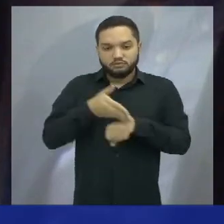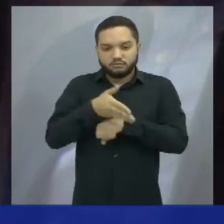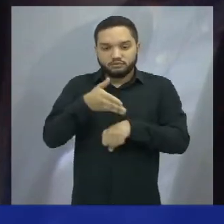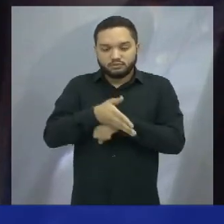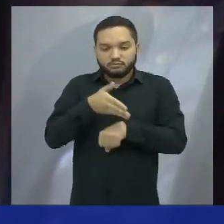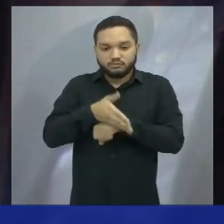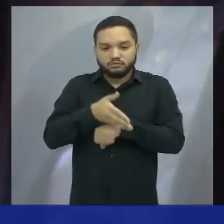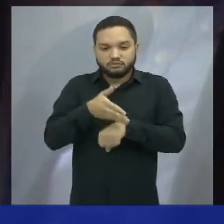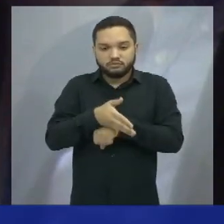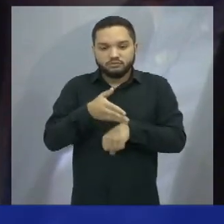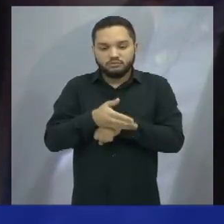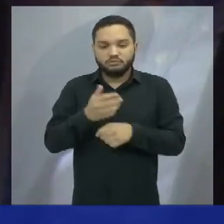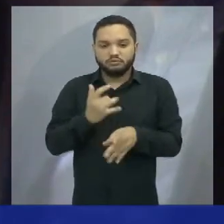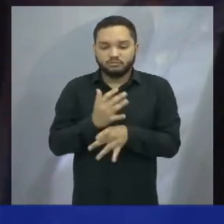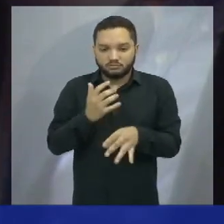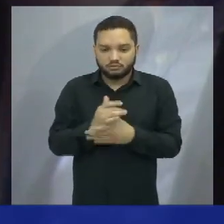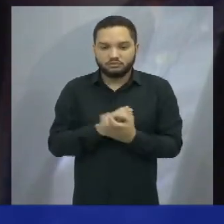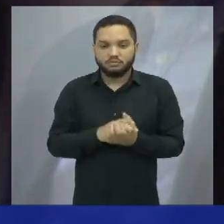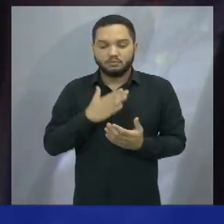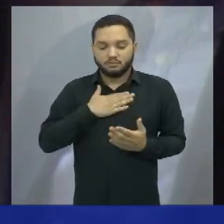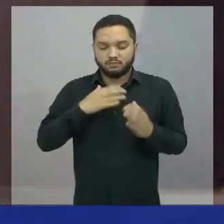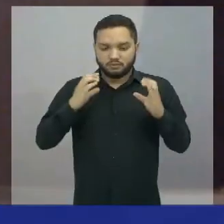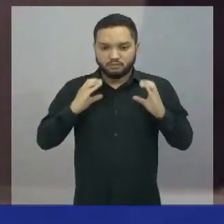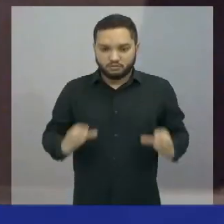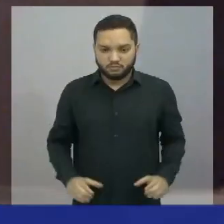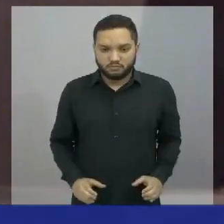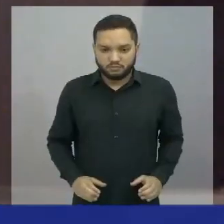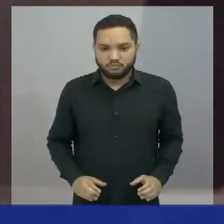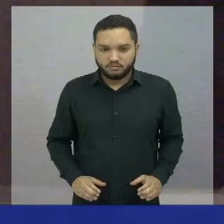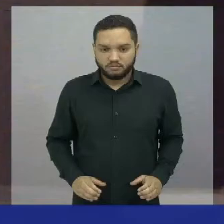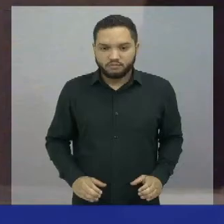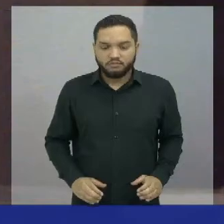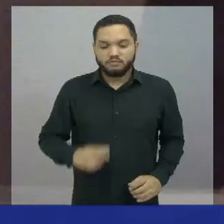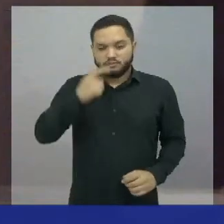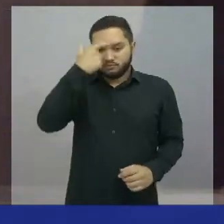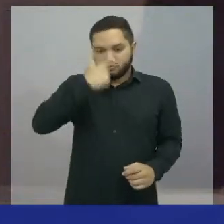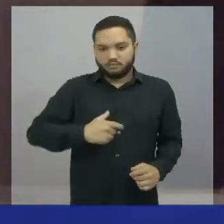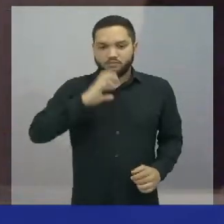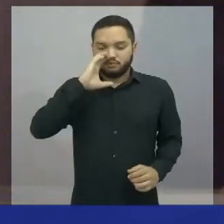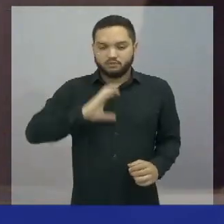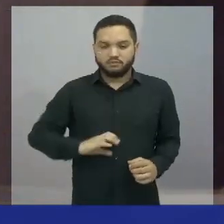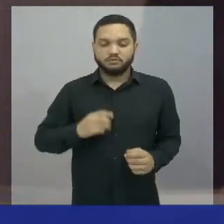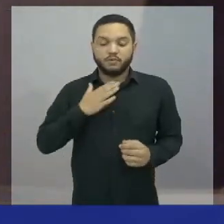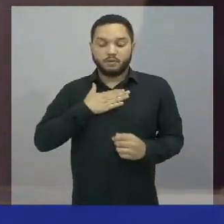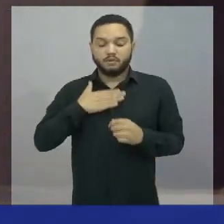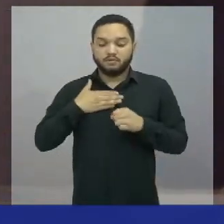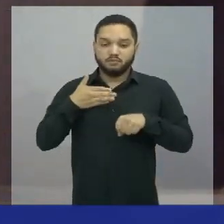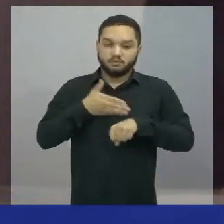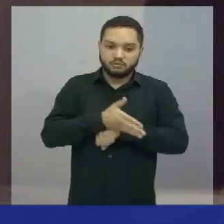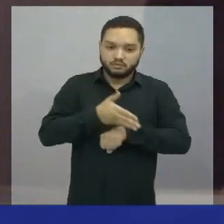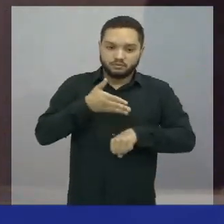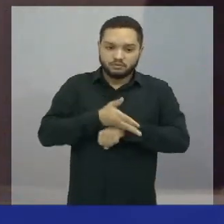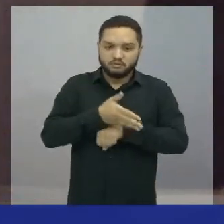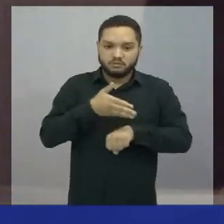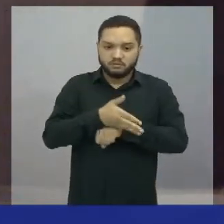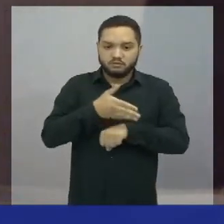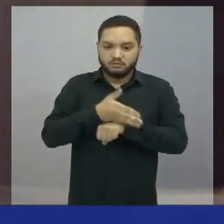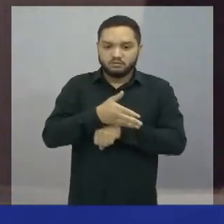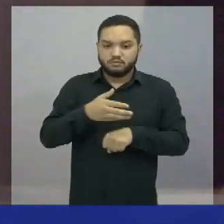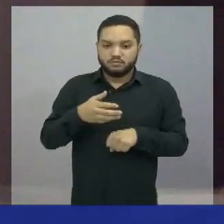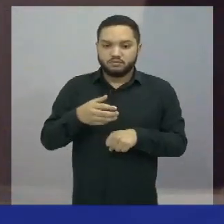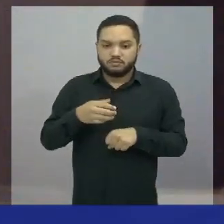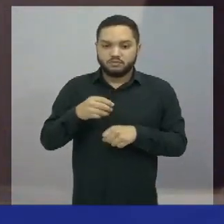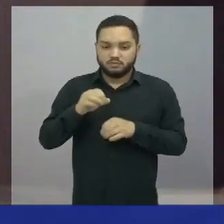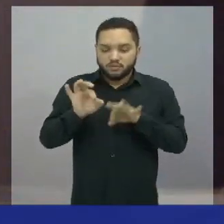participação no fazer cidade. É o meu comportamento enquanto cidadão e a minha participação no fazer